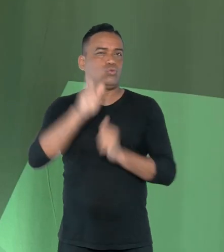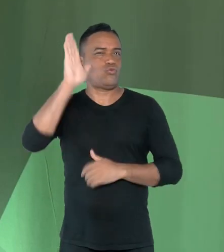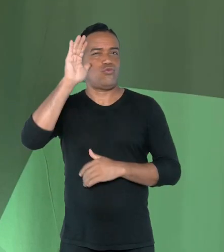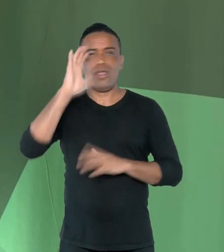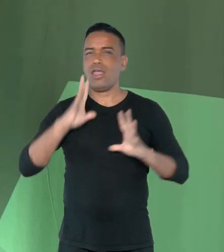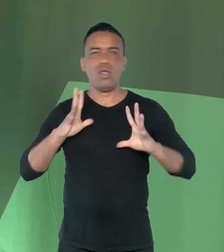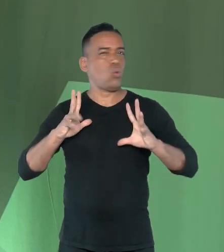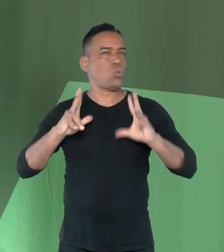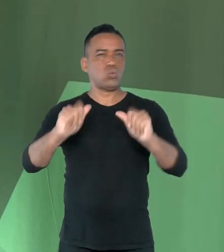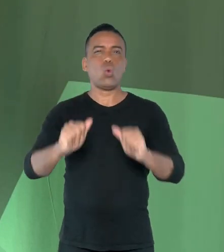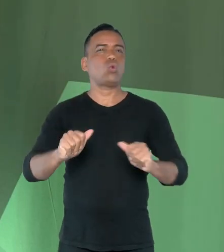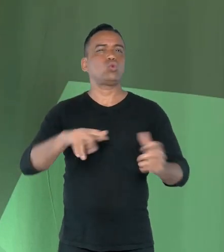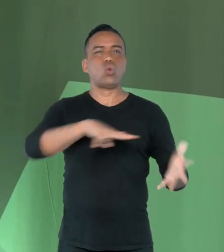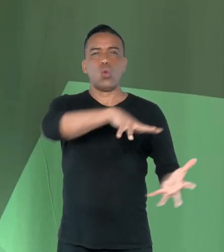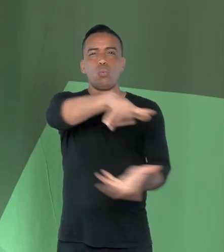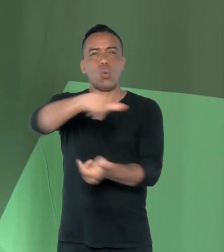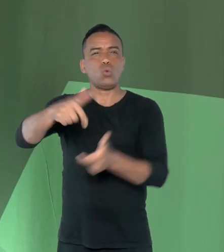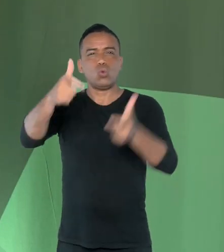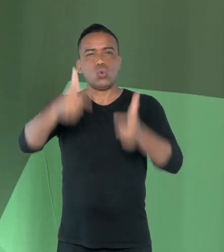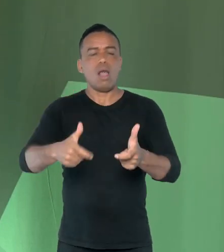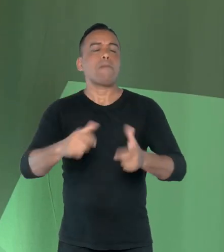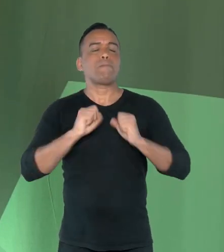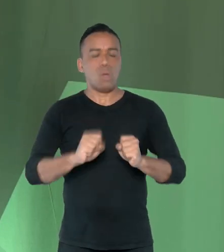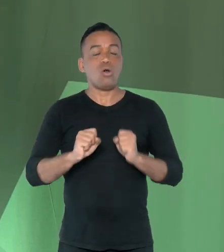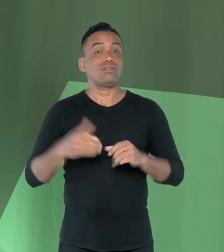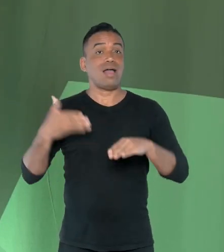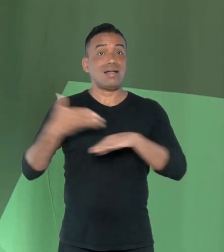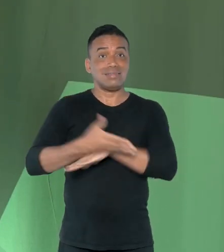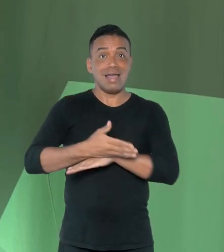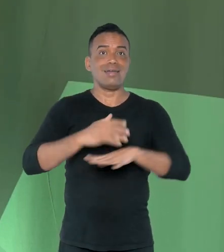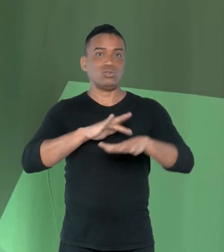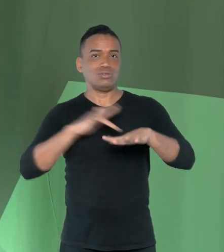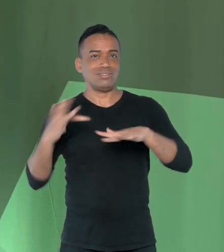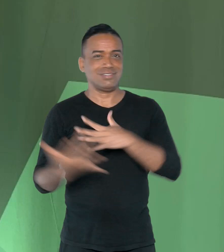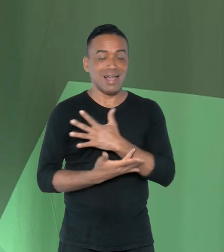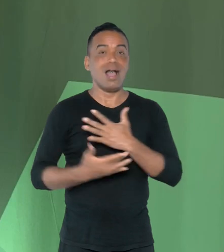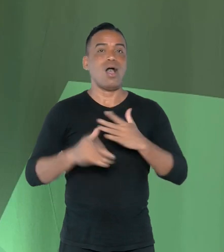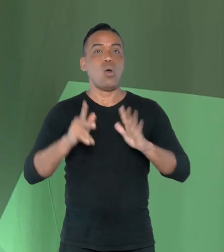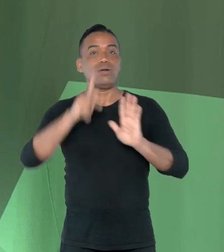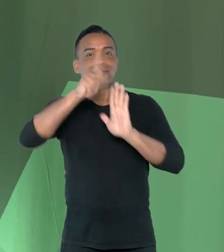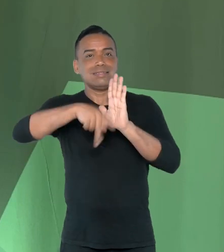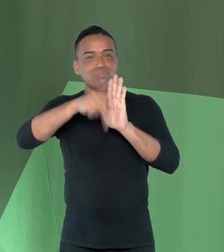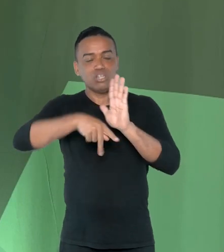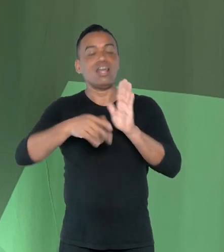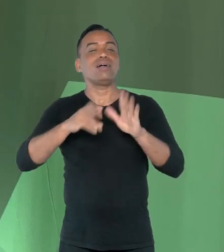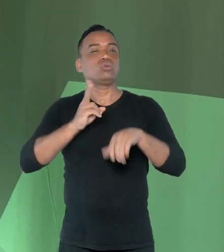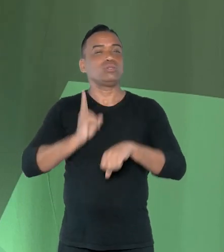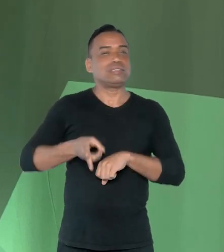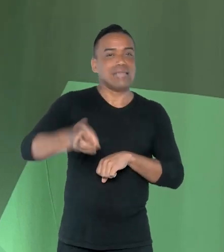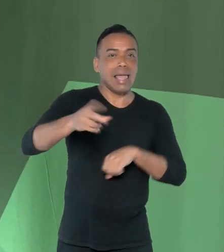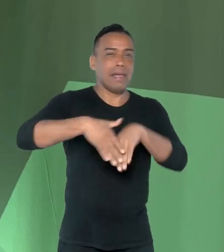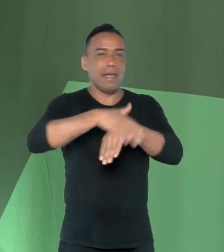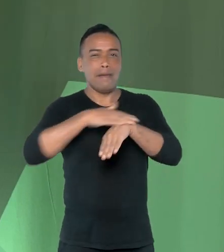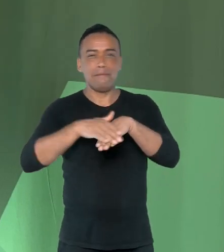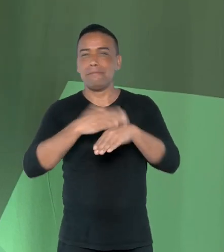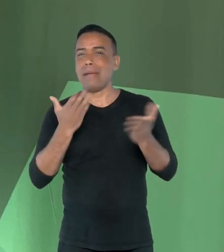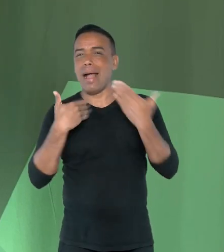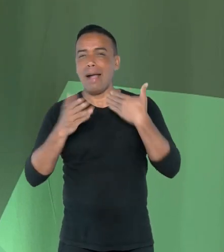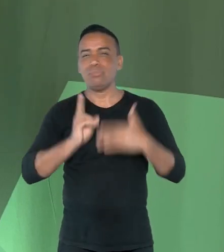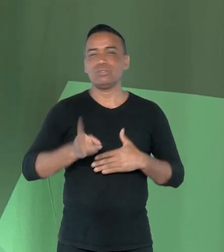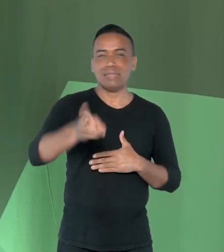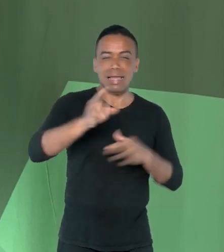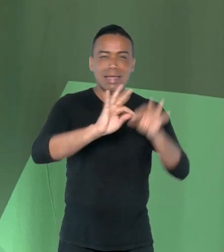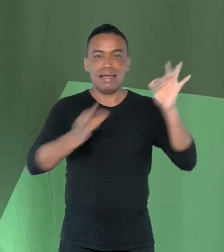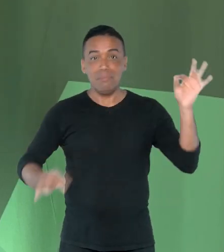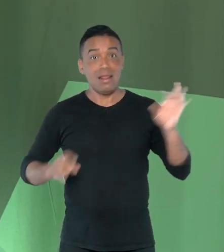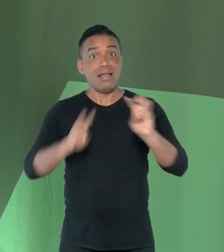mundo. Acesse as nossas redes sociais, @sempreumpapo, se inscreva, acesse o nosso site sempreumpapo.com.br